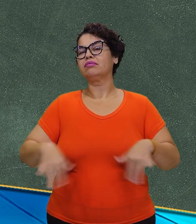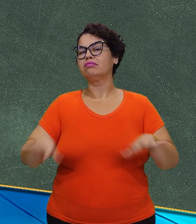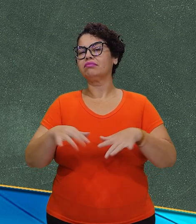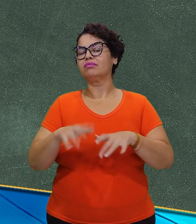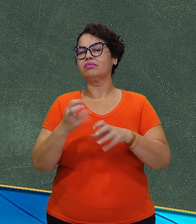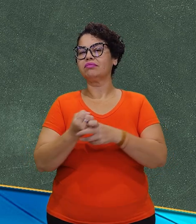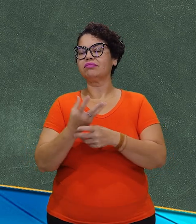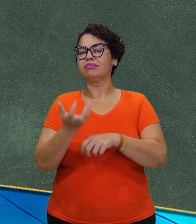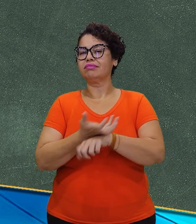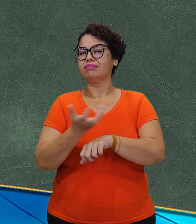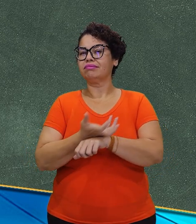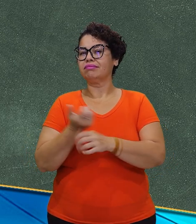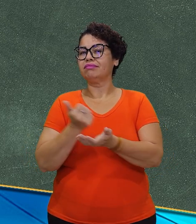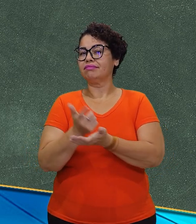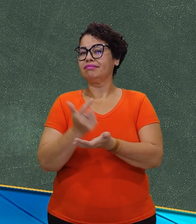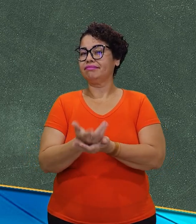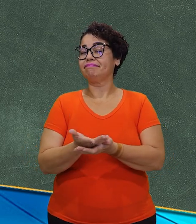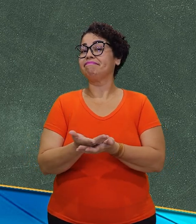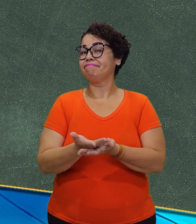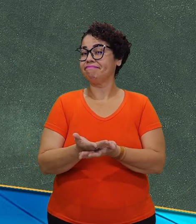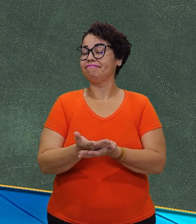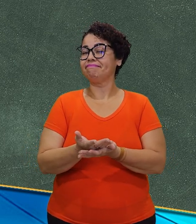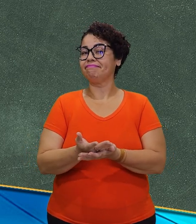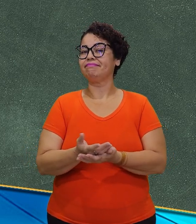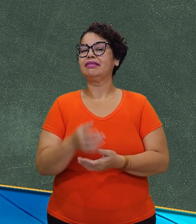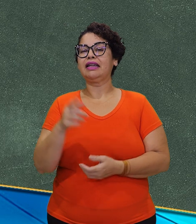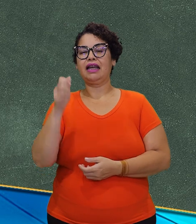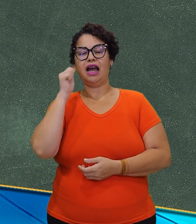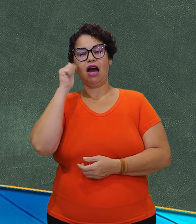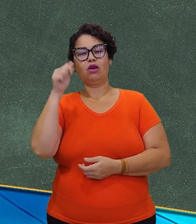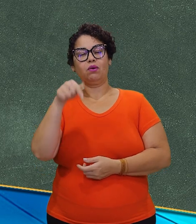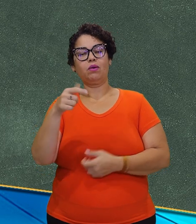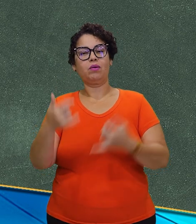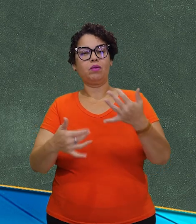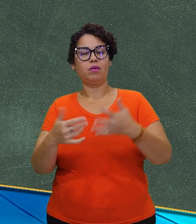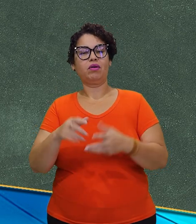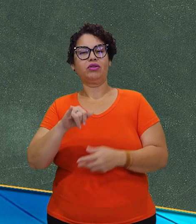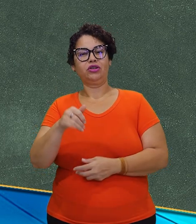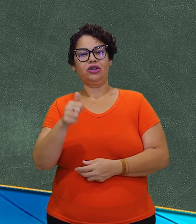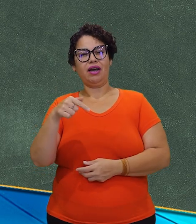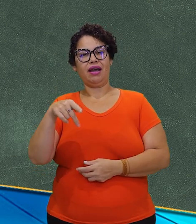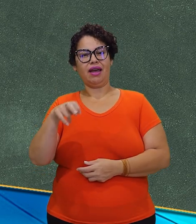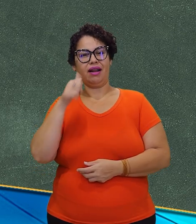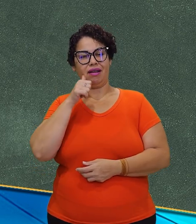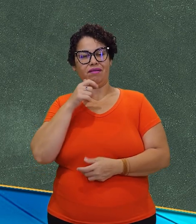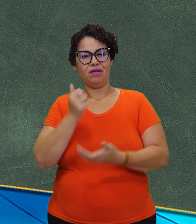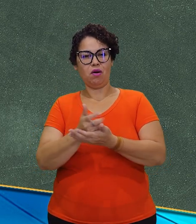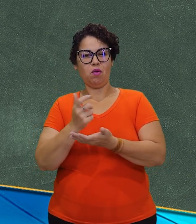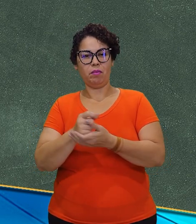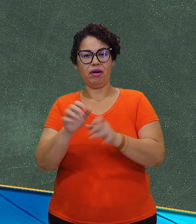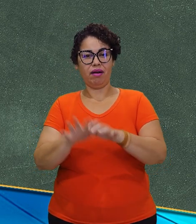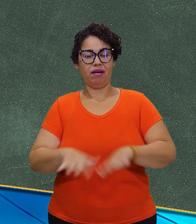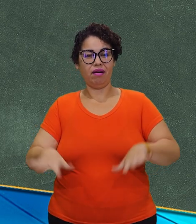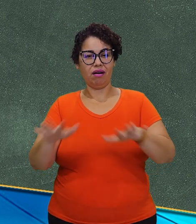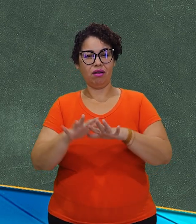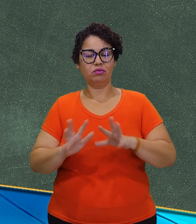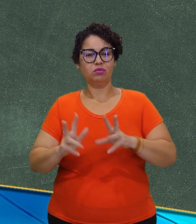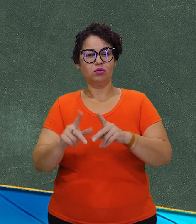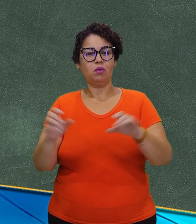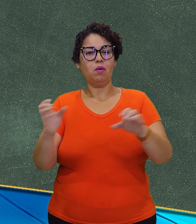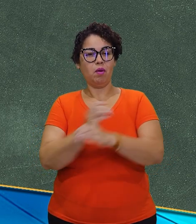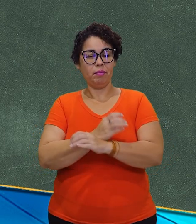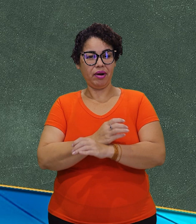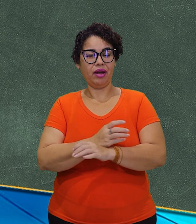no mínimo, com a compra da grama? Bom, aqui o autor da questão está considerando que a Jaqueline vai comprar a medida exata,